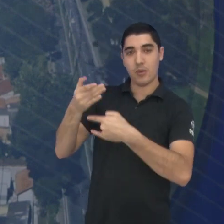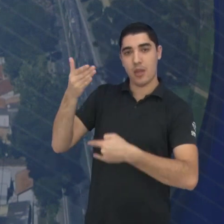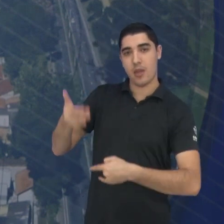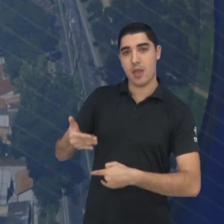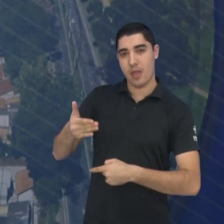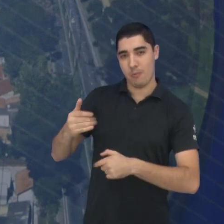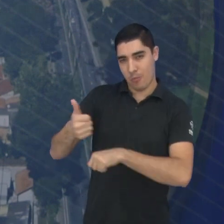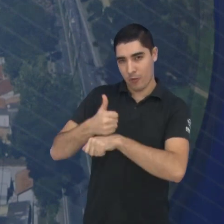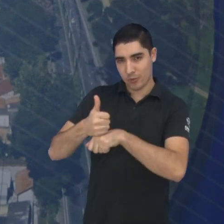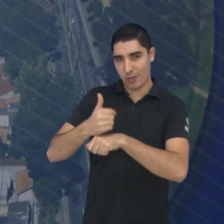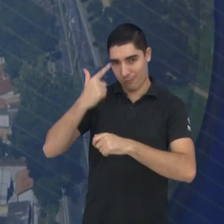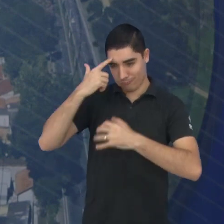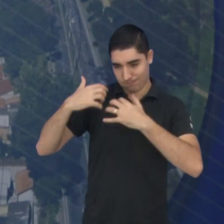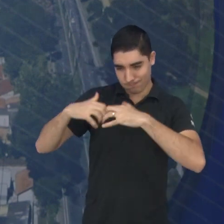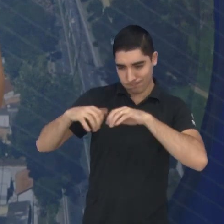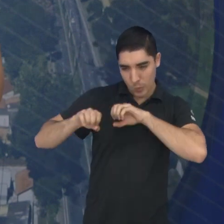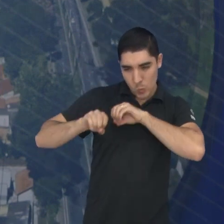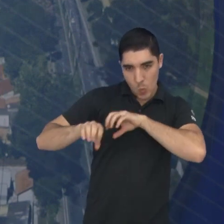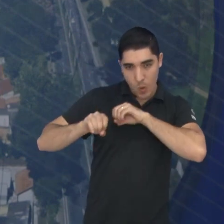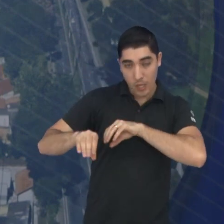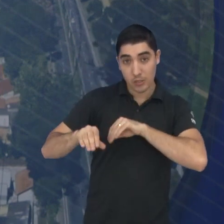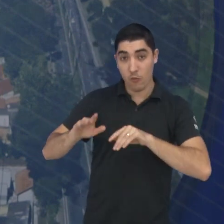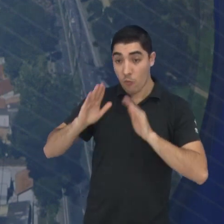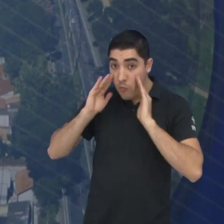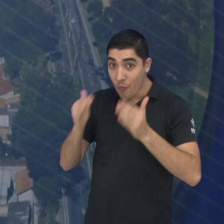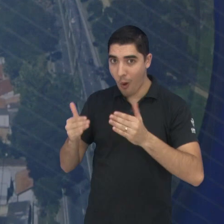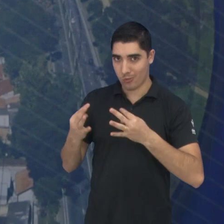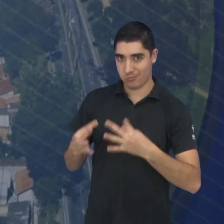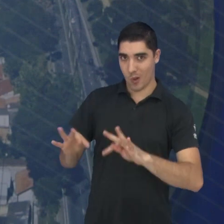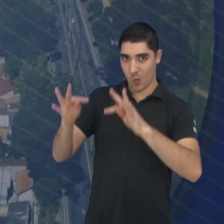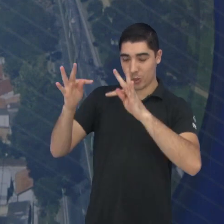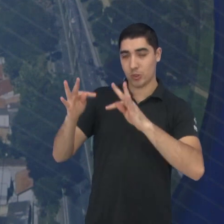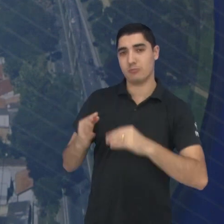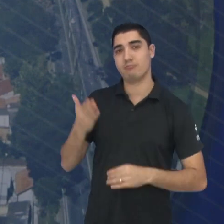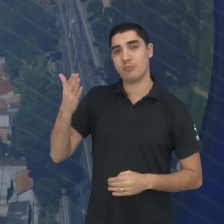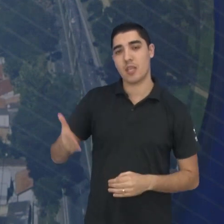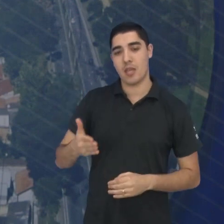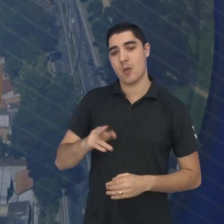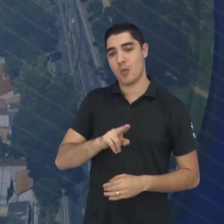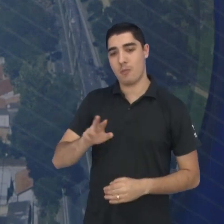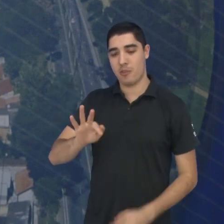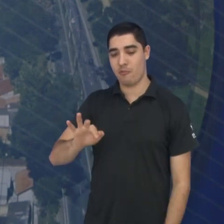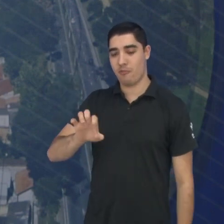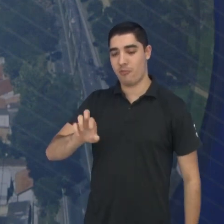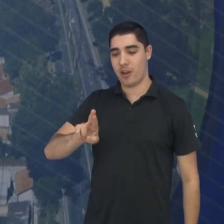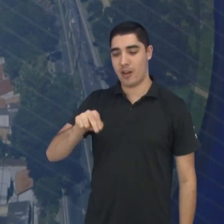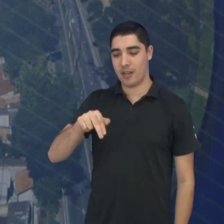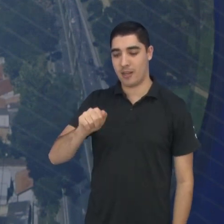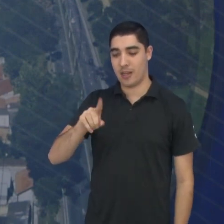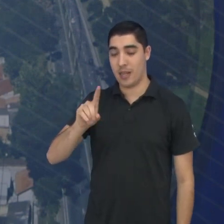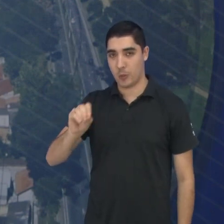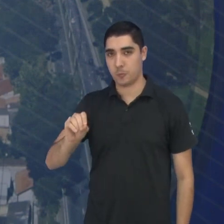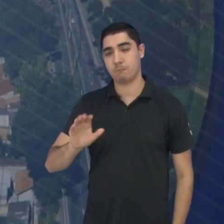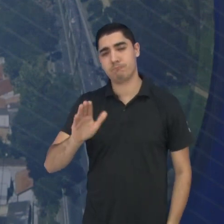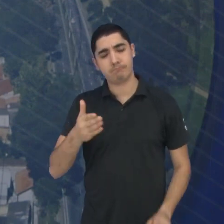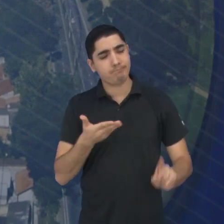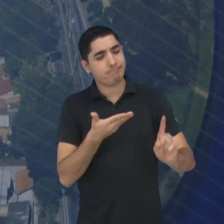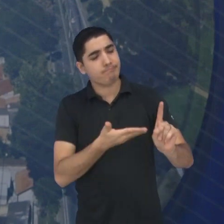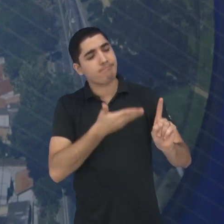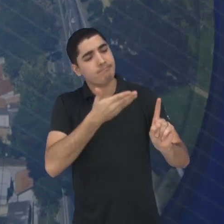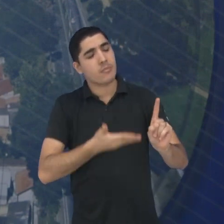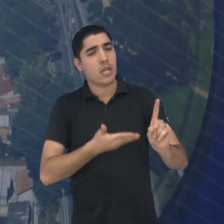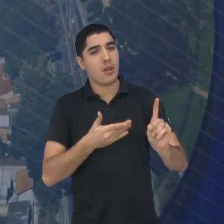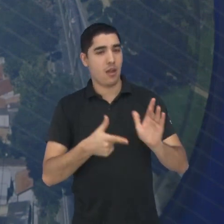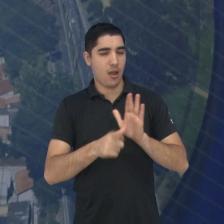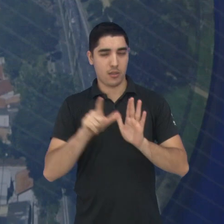e especialista em educação tecnológica, Fernando Lino. Frediano, para a gente pegar um pouquinho do gancho do que a Gabi falou no